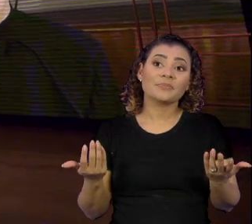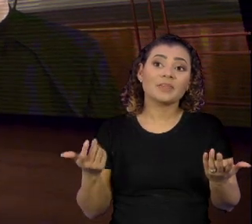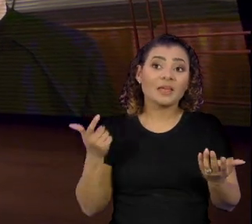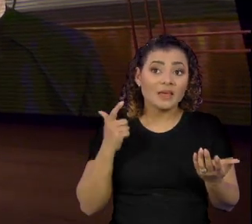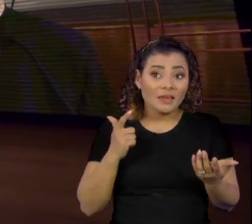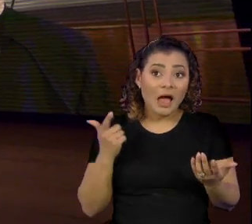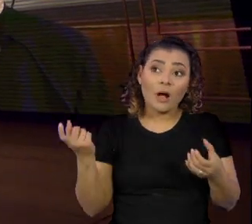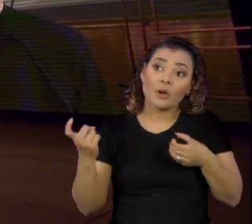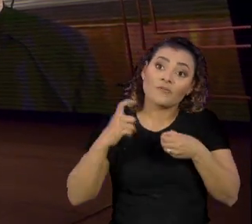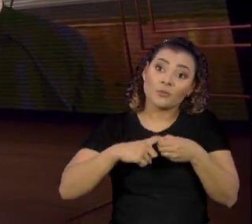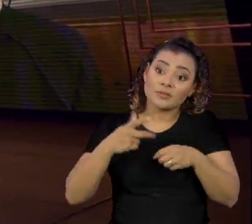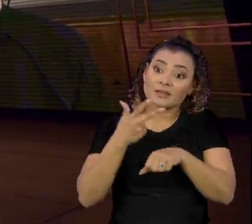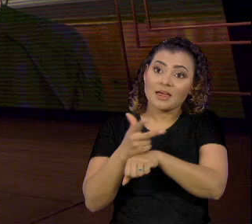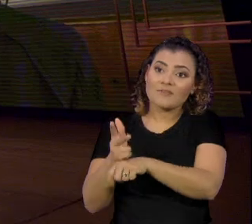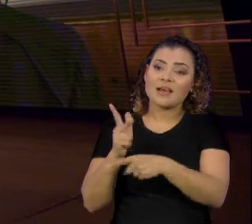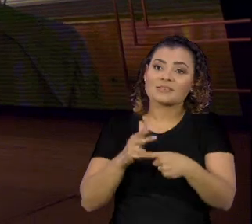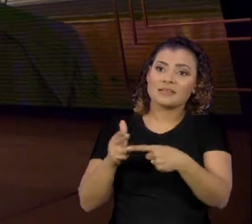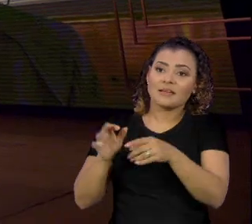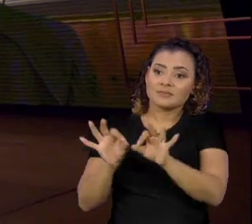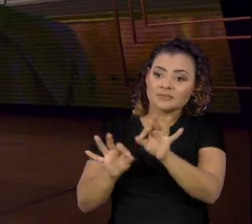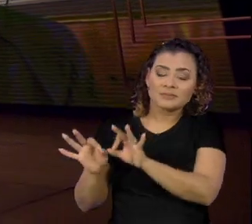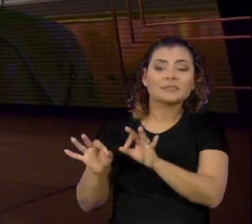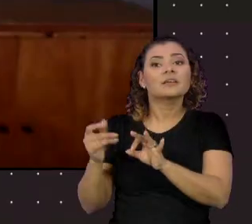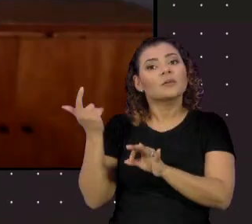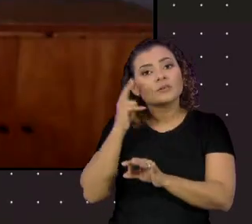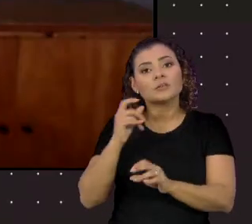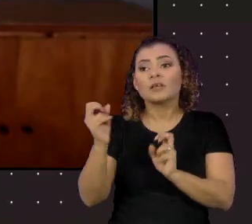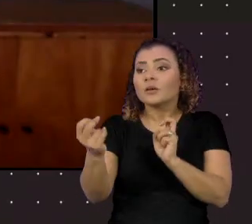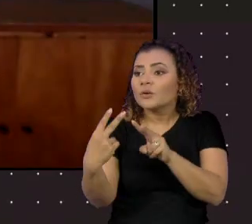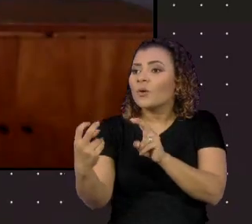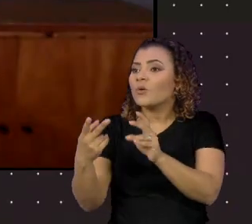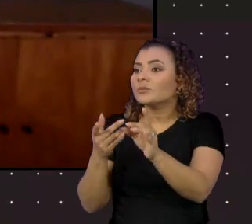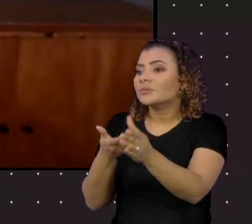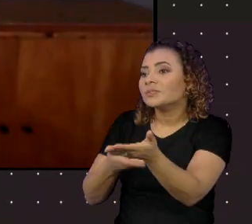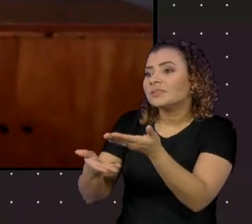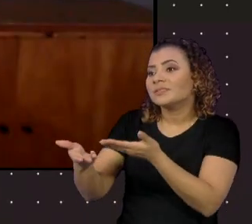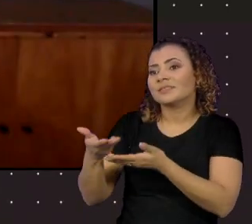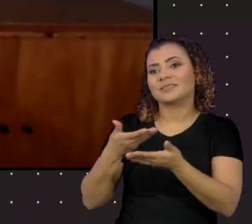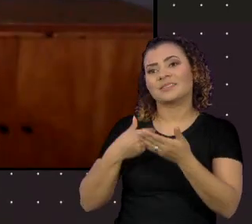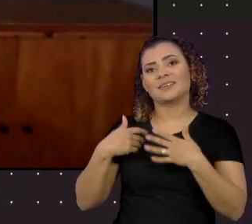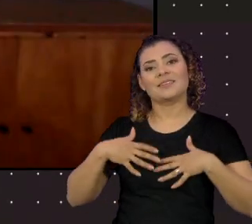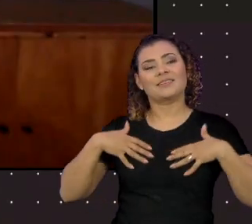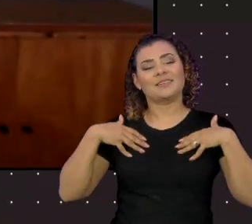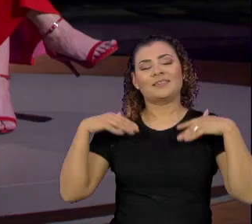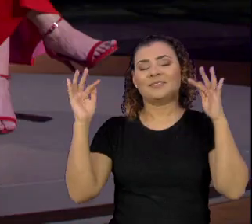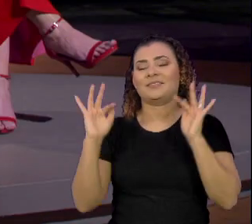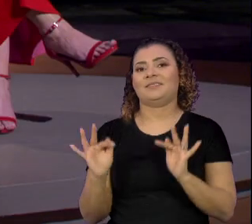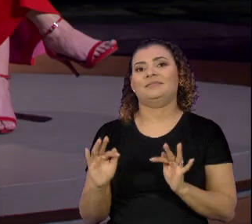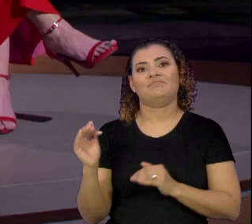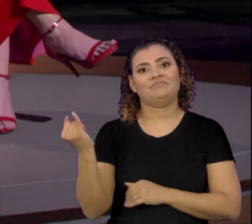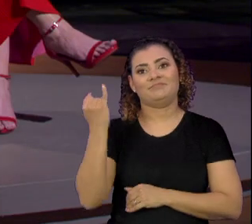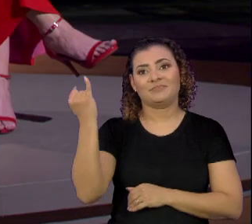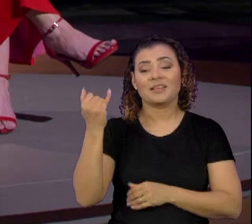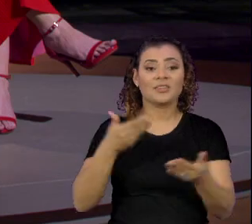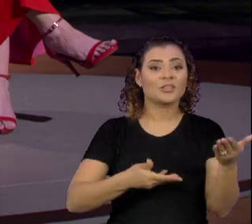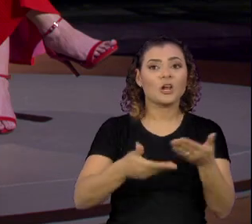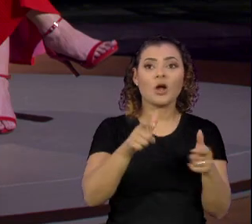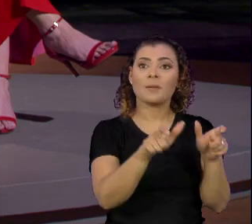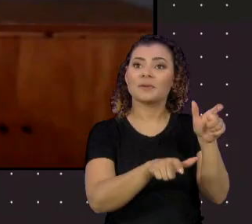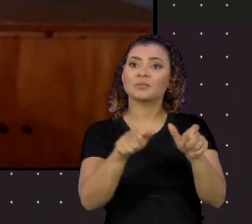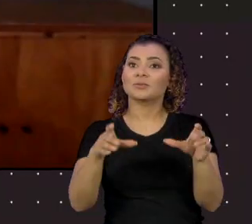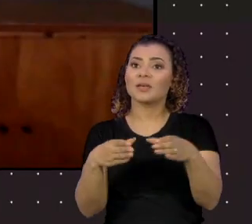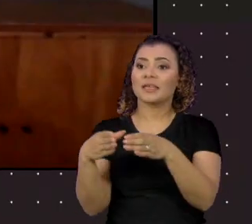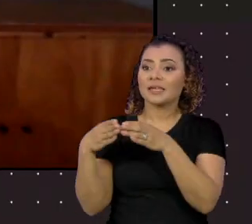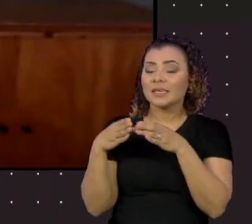dado, agora voltando a gravar a série, muito valor a esses encontros, ao encontro que a gente tem no set, a troca que a gente tem com as pessoas da